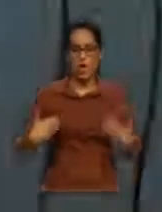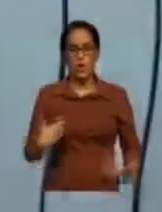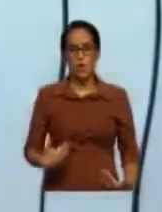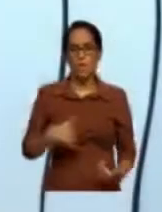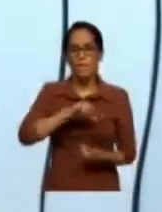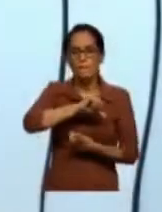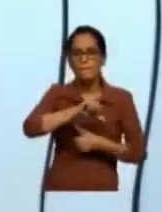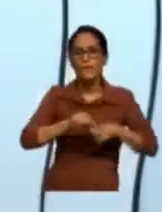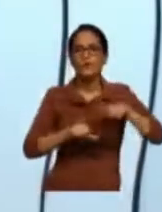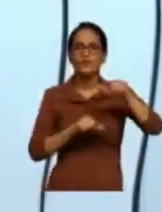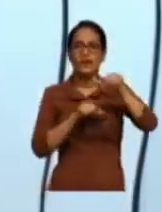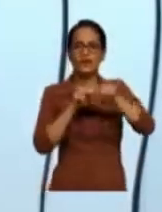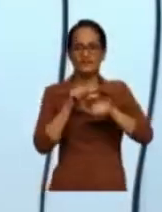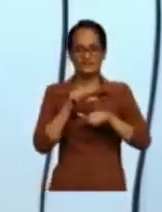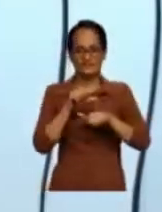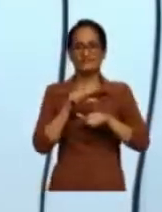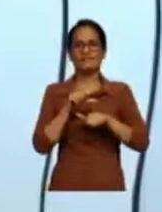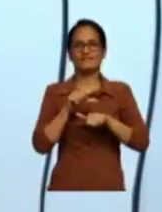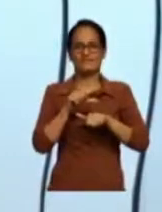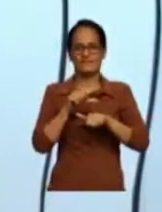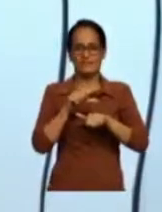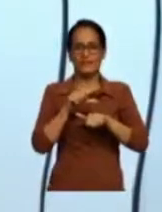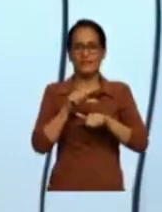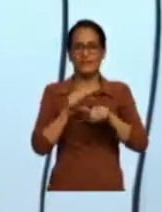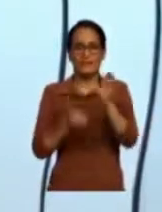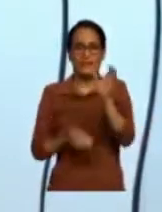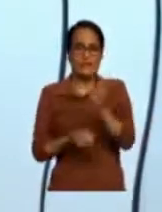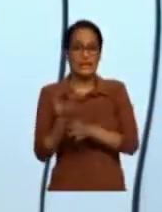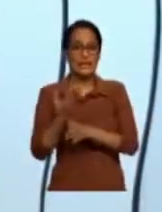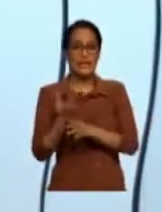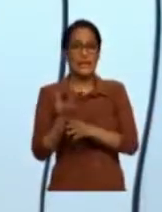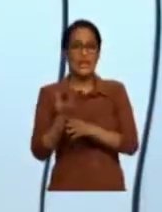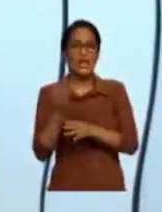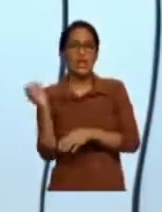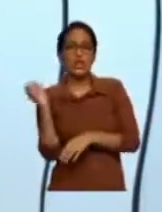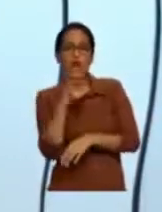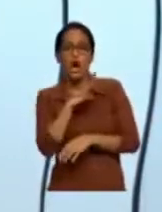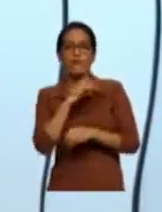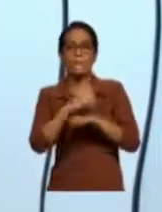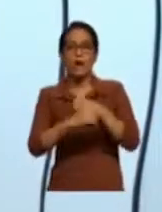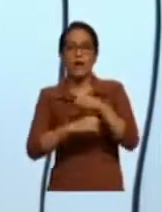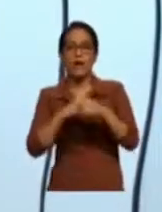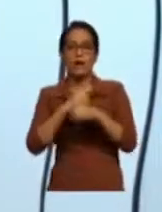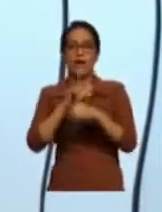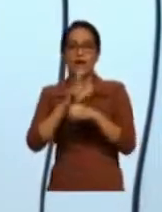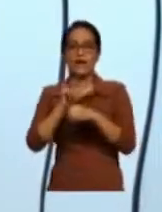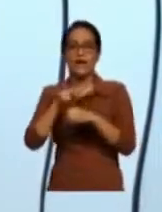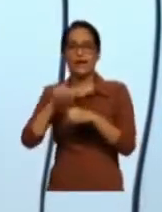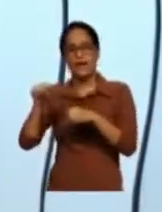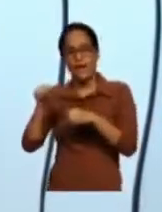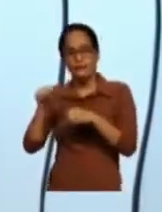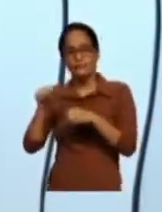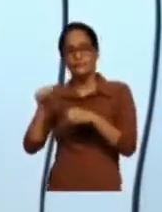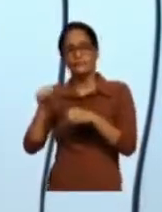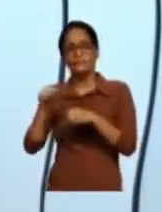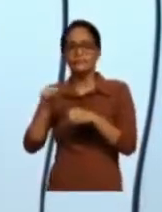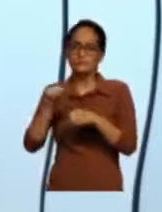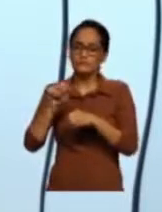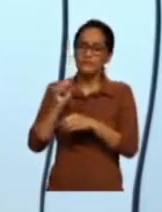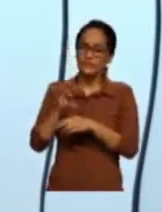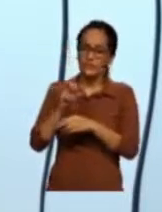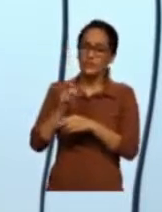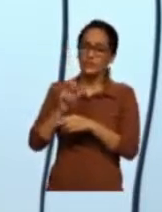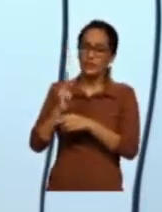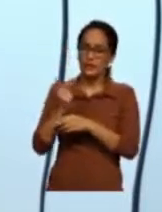genético viral, passa a fazer moléculas de RNA. Fazendo moléculas de